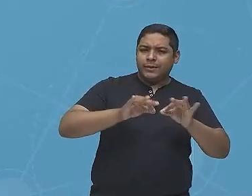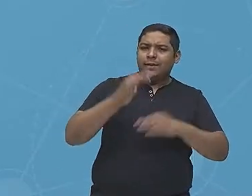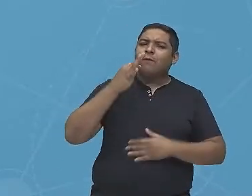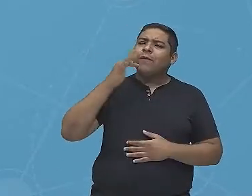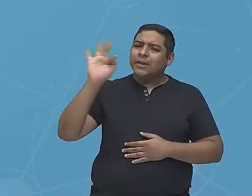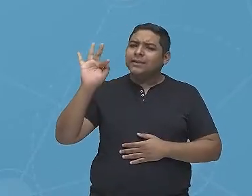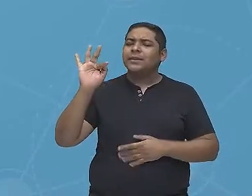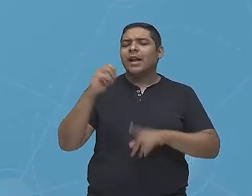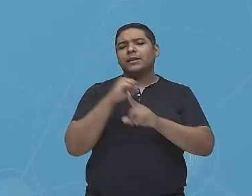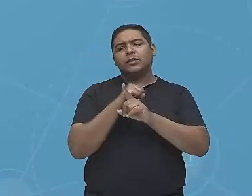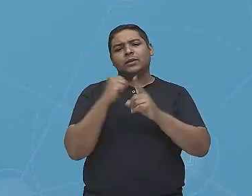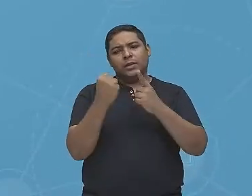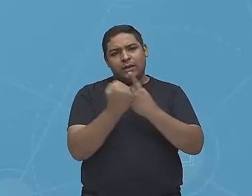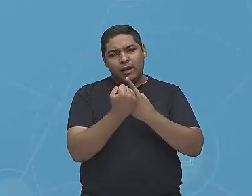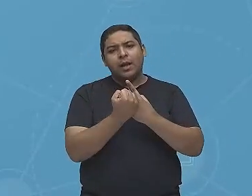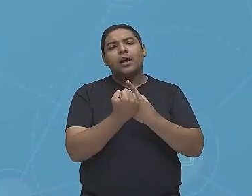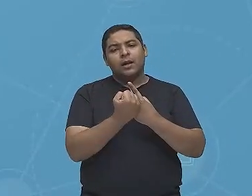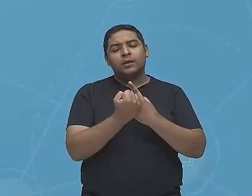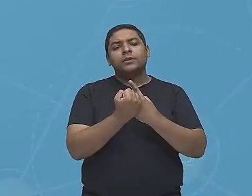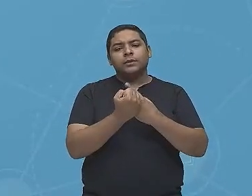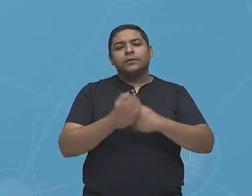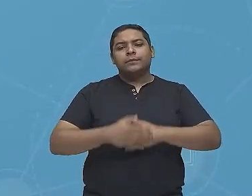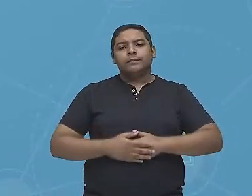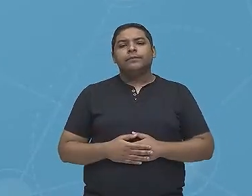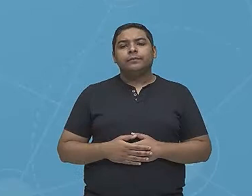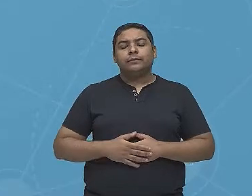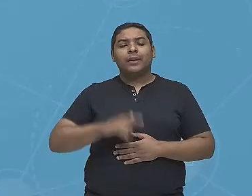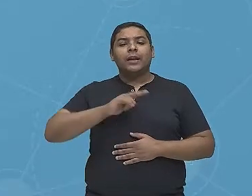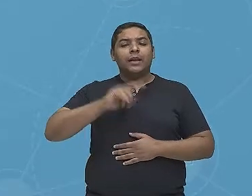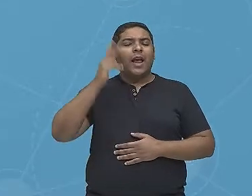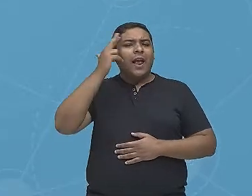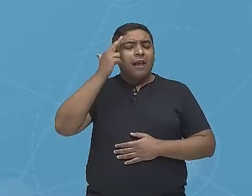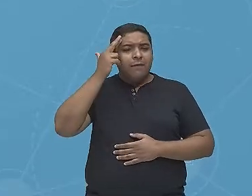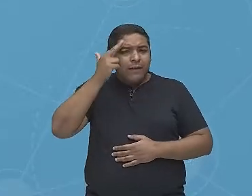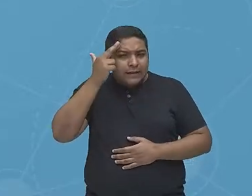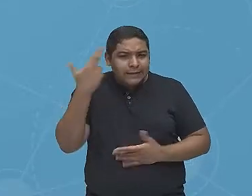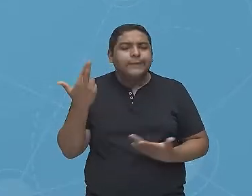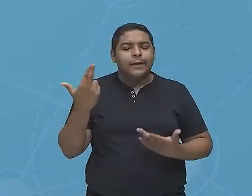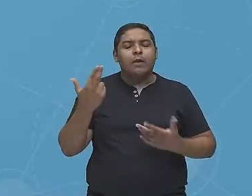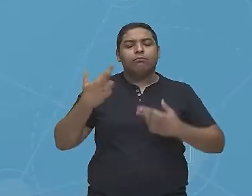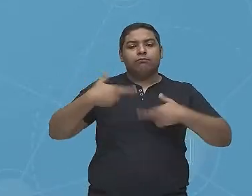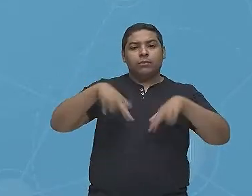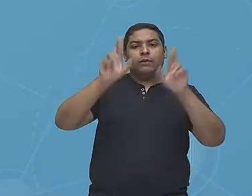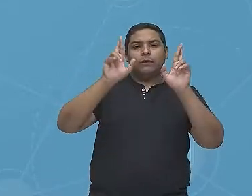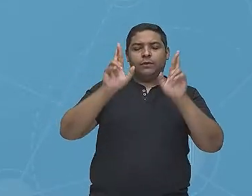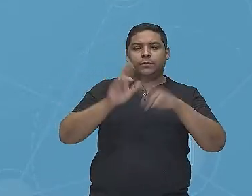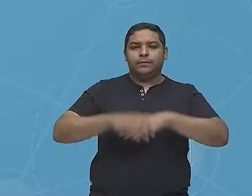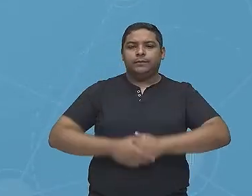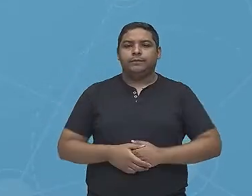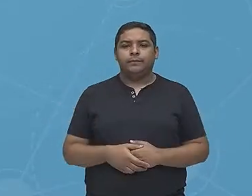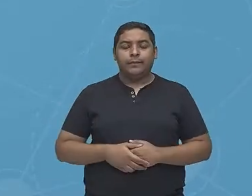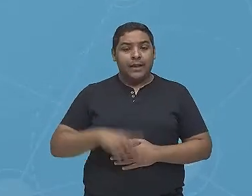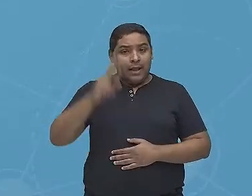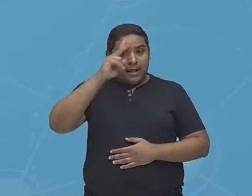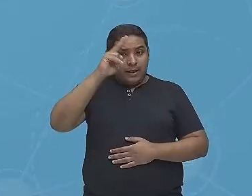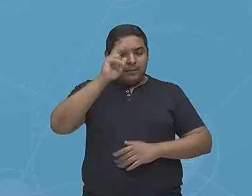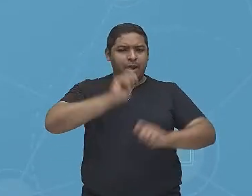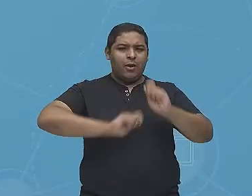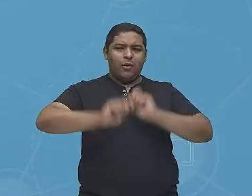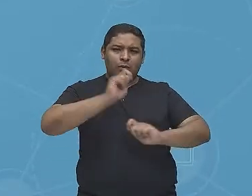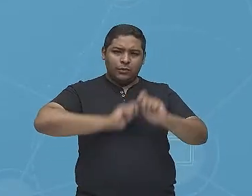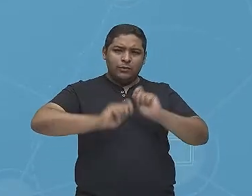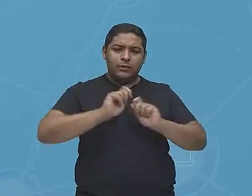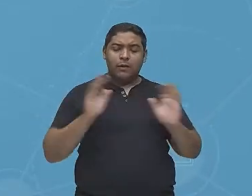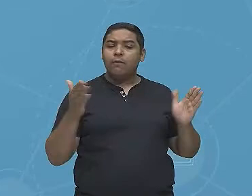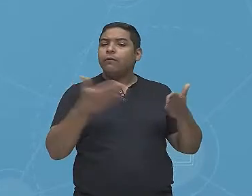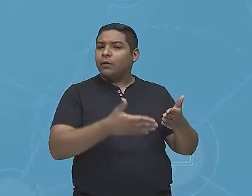sua sociedade é que vai fazer essa reflexão sobre a Revolução. Lembre-se também que a economia francesa ela era muito